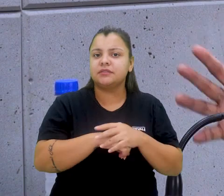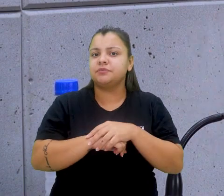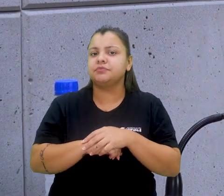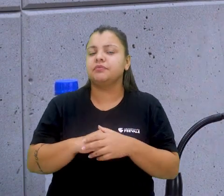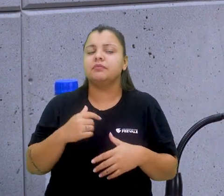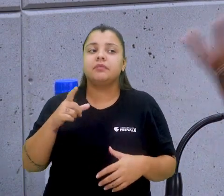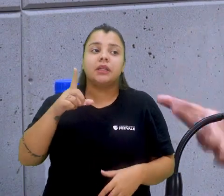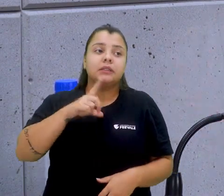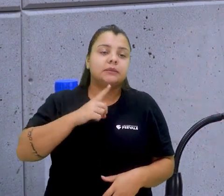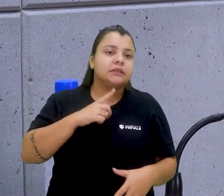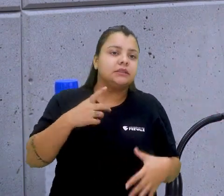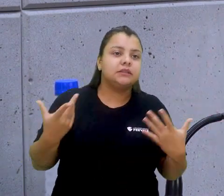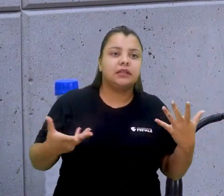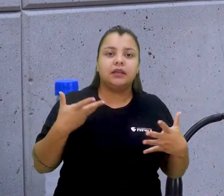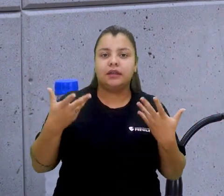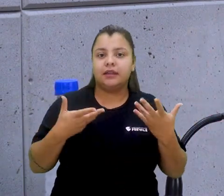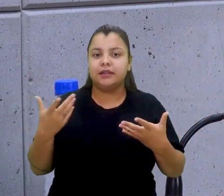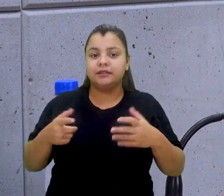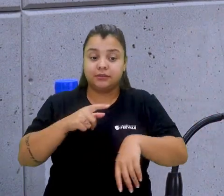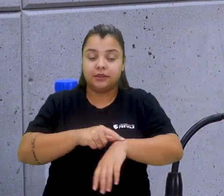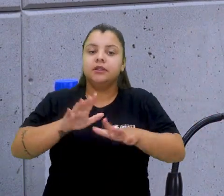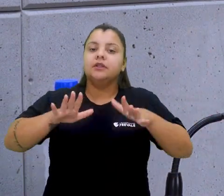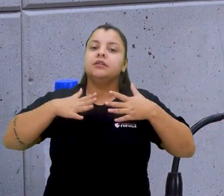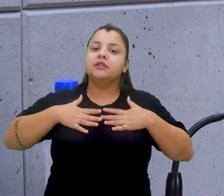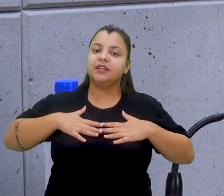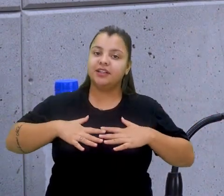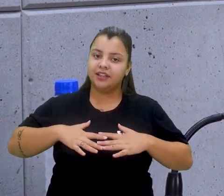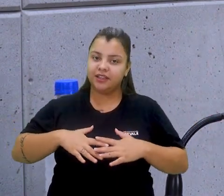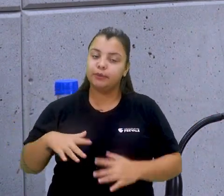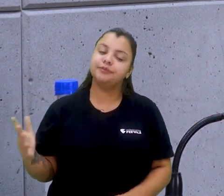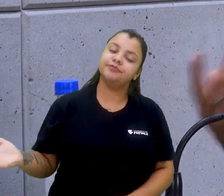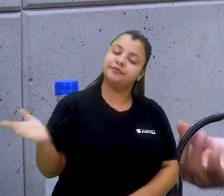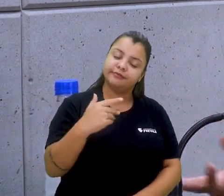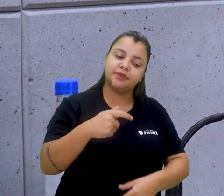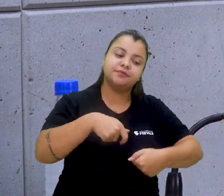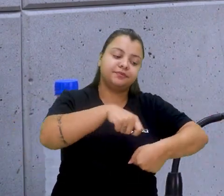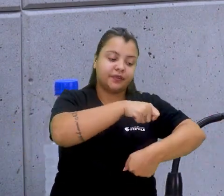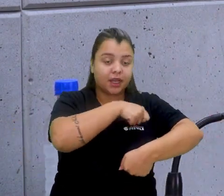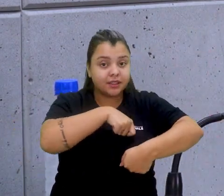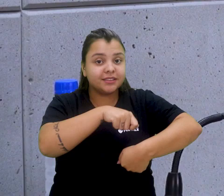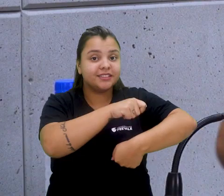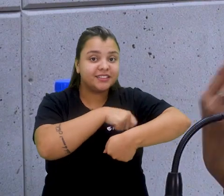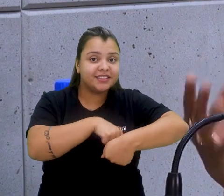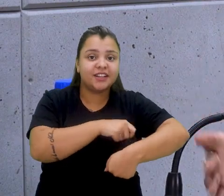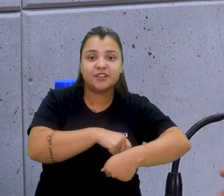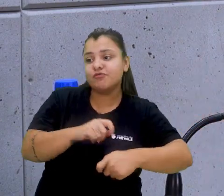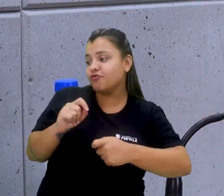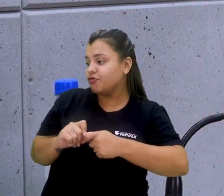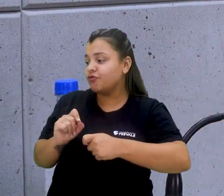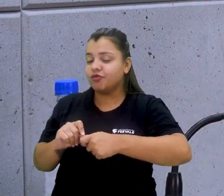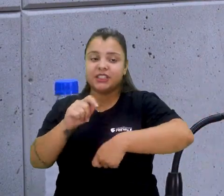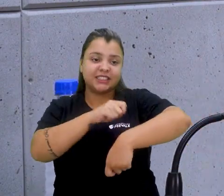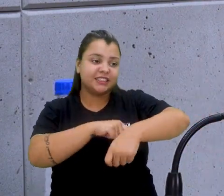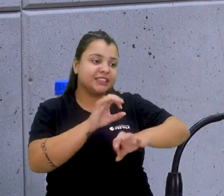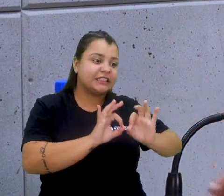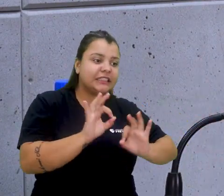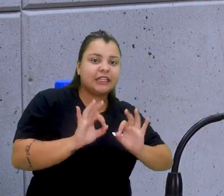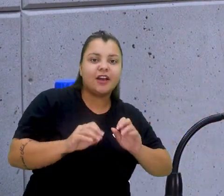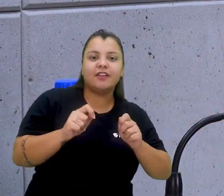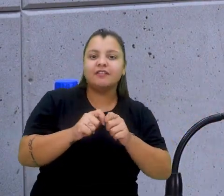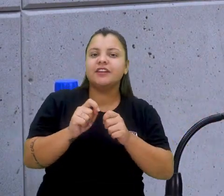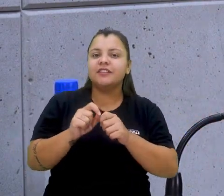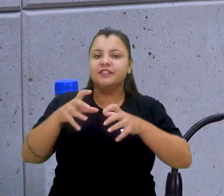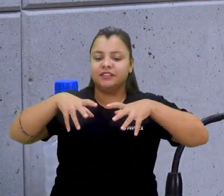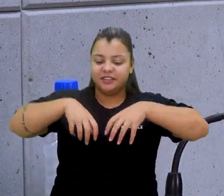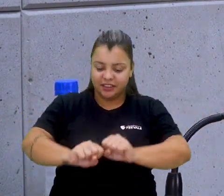ela me interter né para me parar um pouco ela me levava pra cozinha então ficava entre entre as panelas ela fazia fazer pão